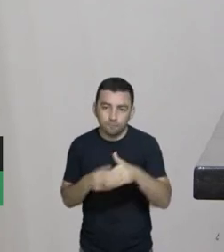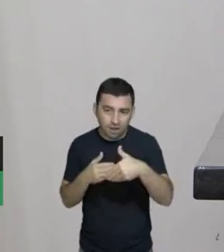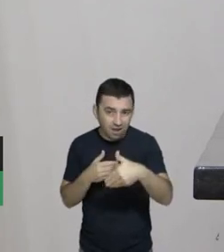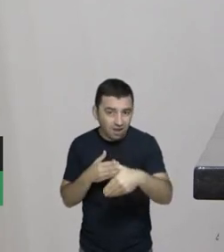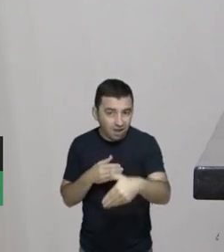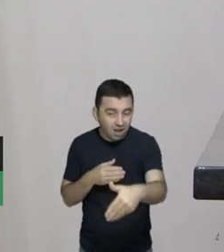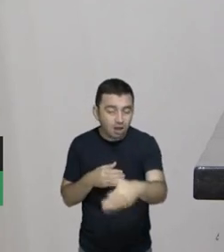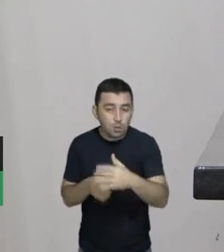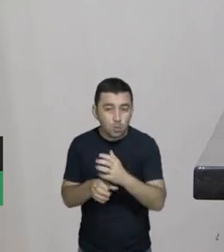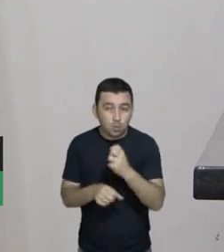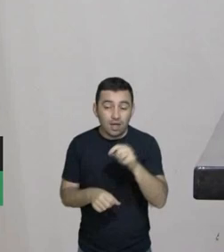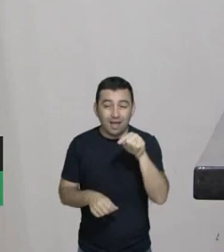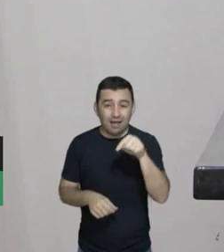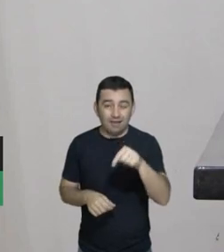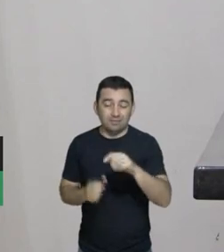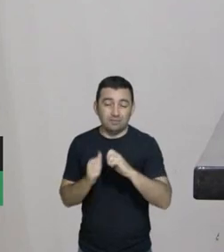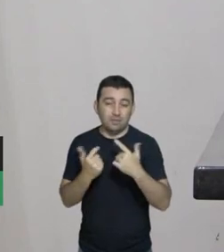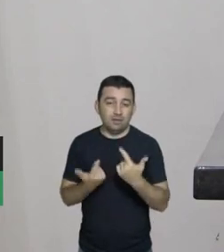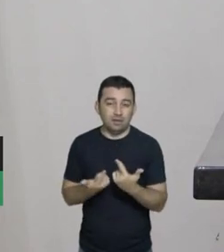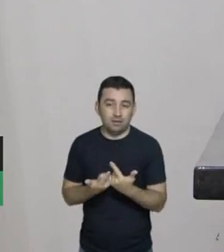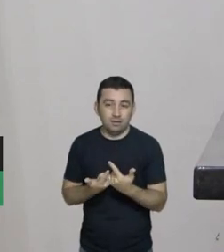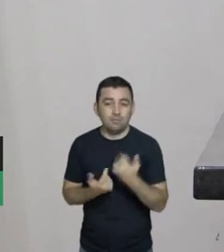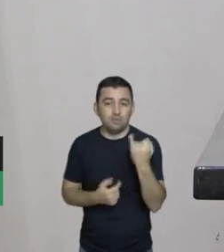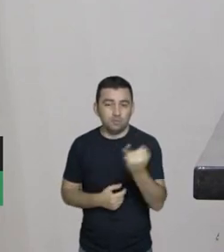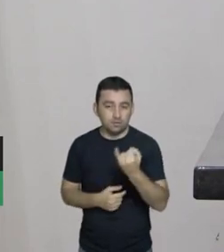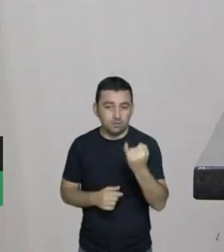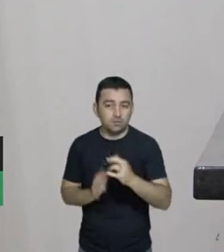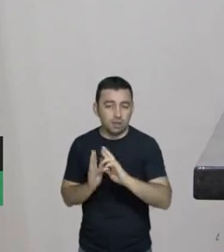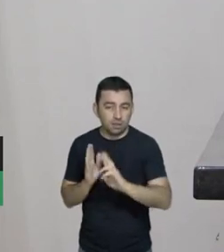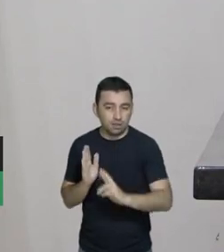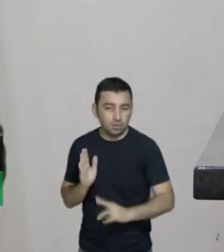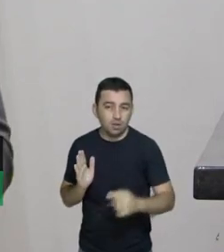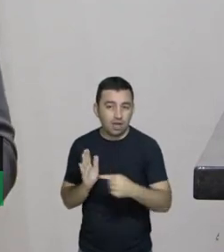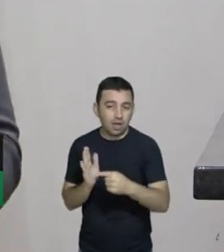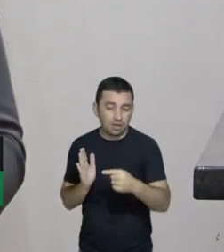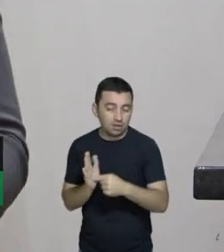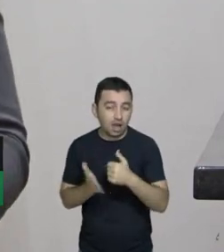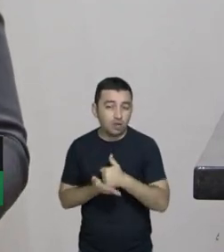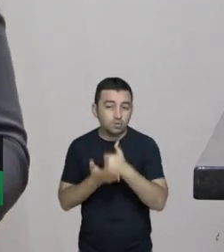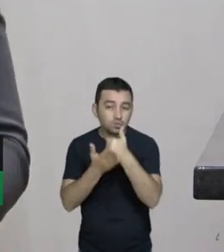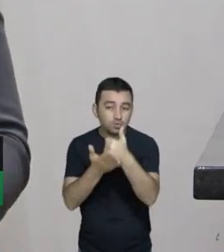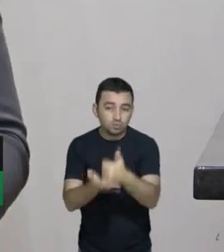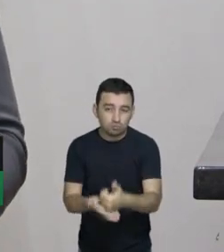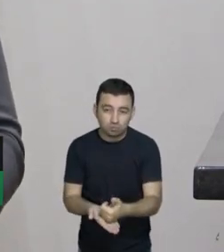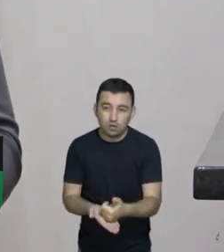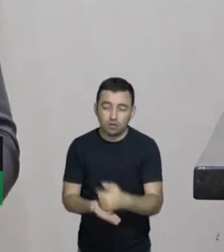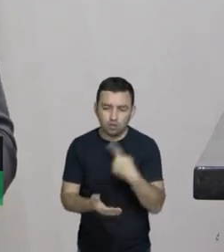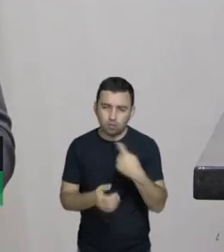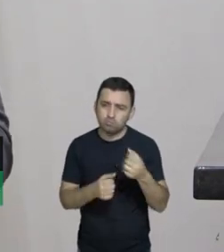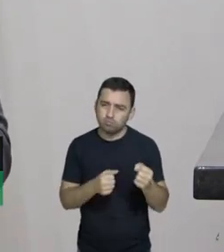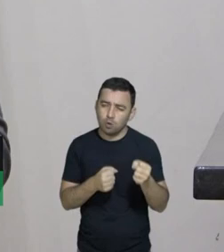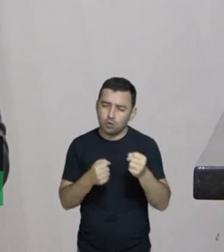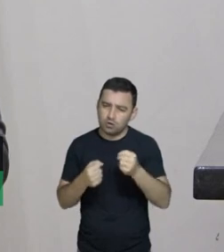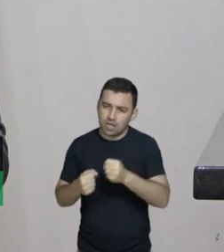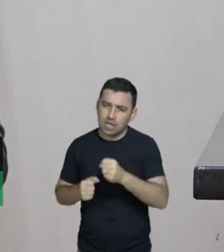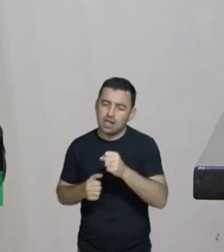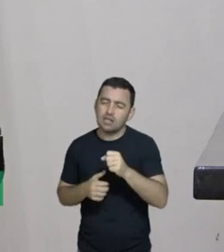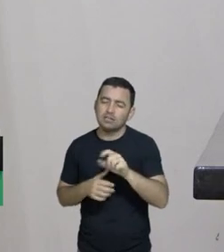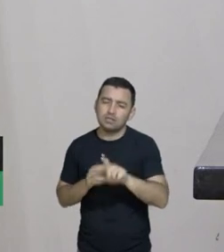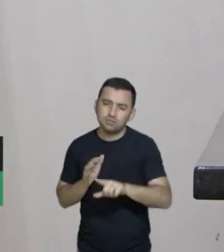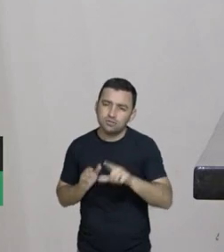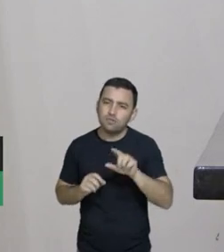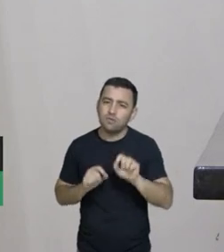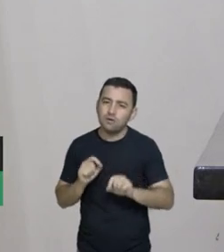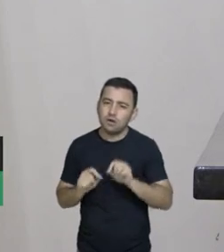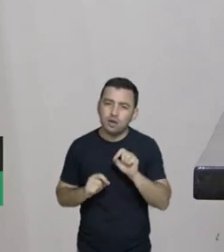meses. Fundamental nós termos esse relatório para ajudarmos, enquanto Poder Legislativo, na